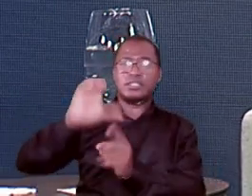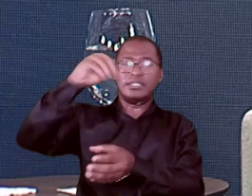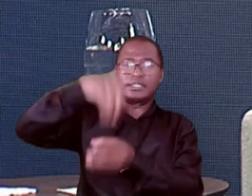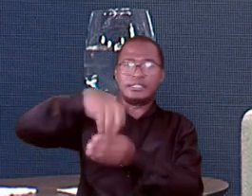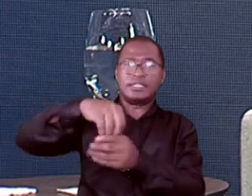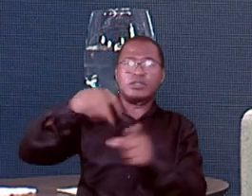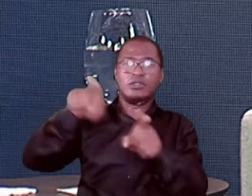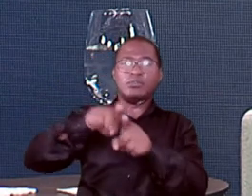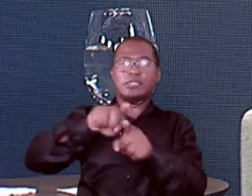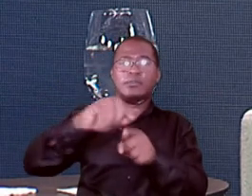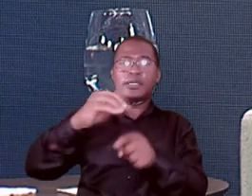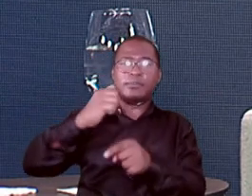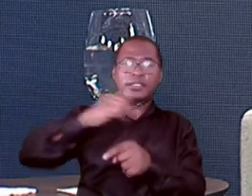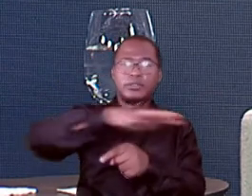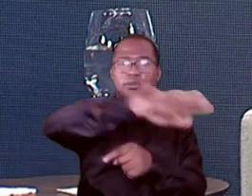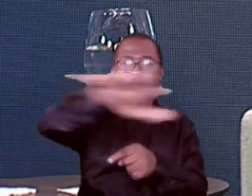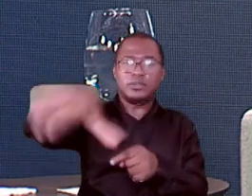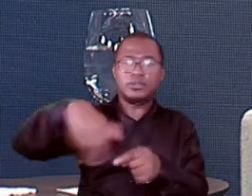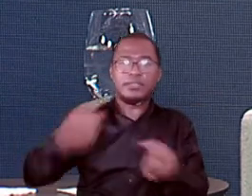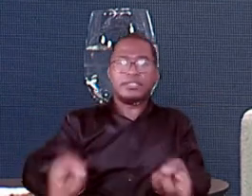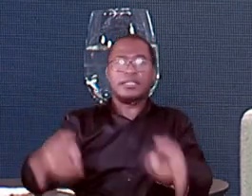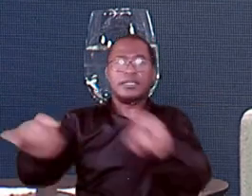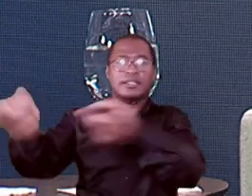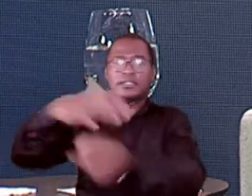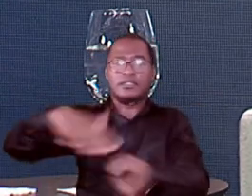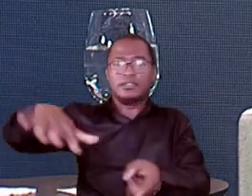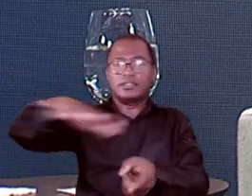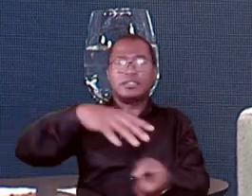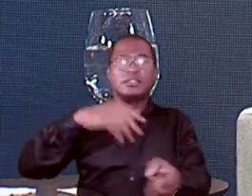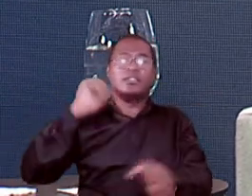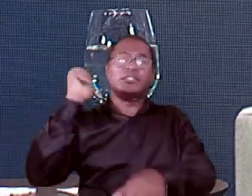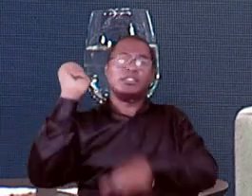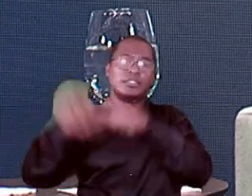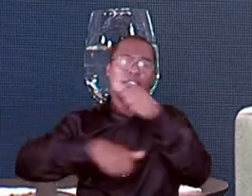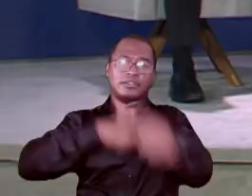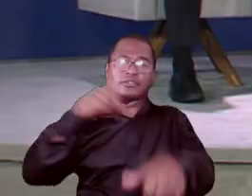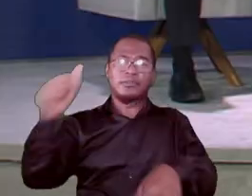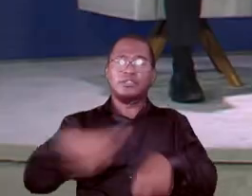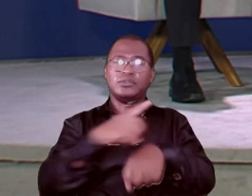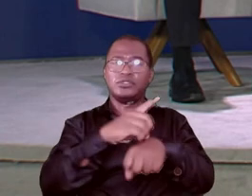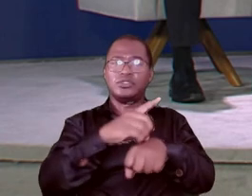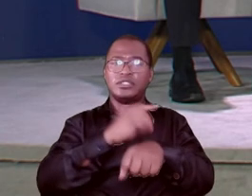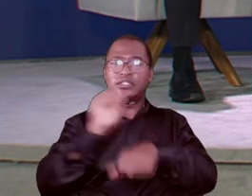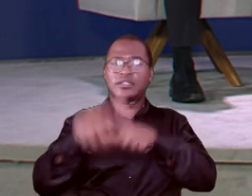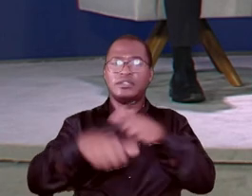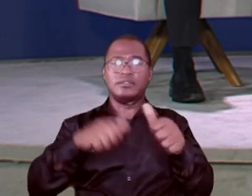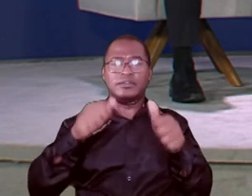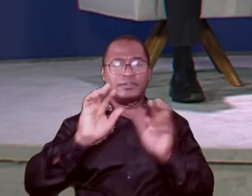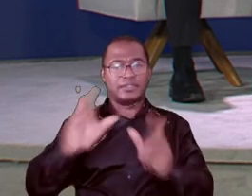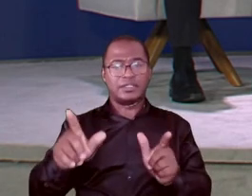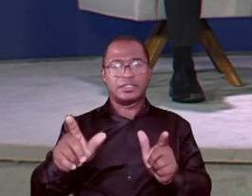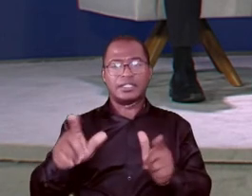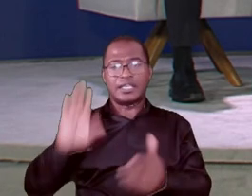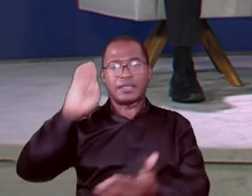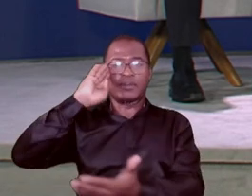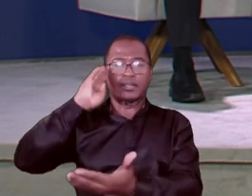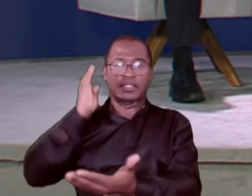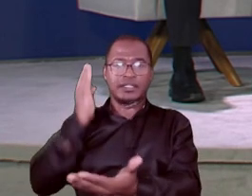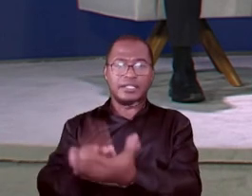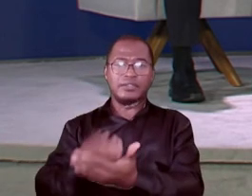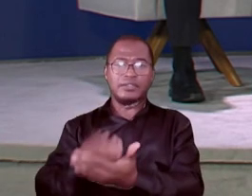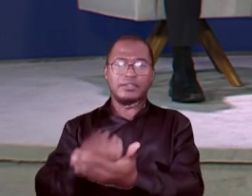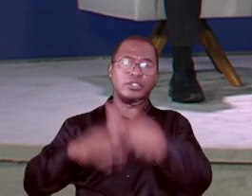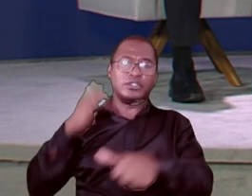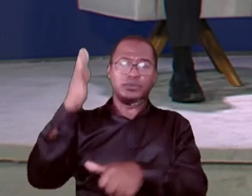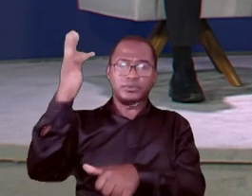que a gente tem feito na transformação de tal uma grande diferença e creio que é o futuro é o cliente ele